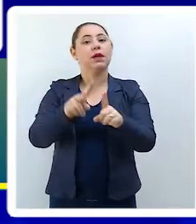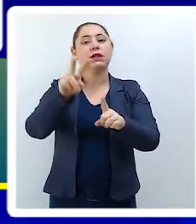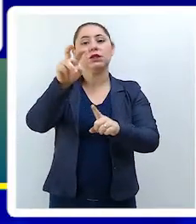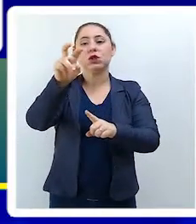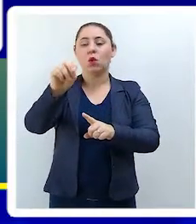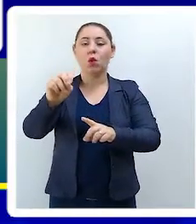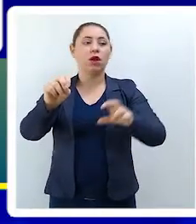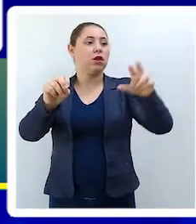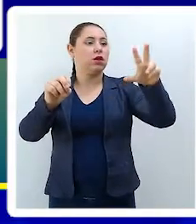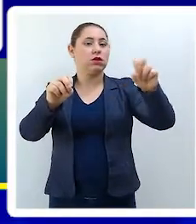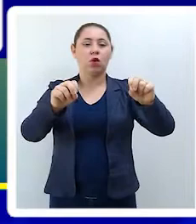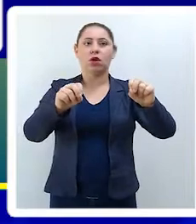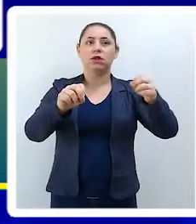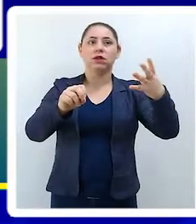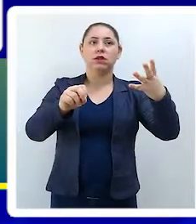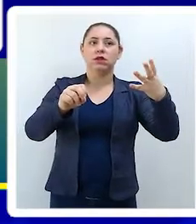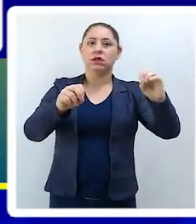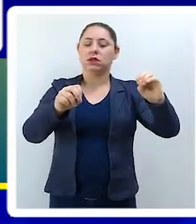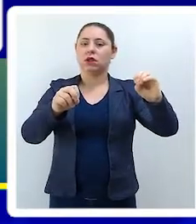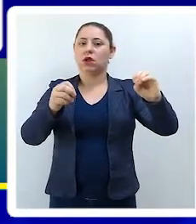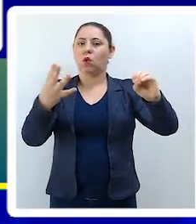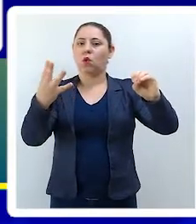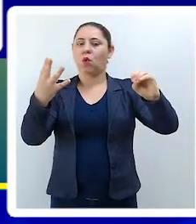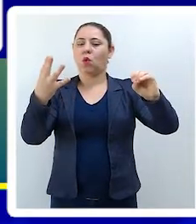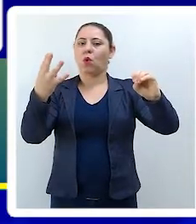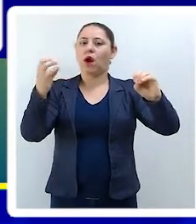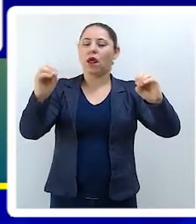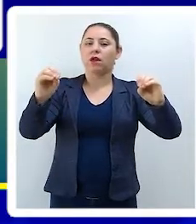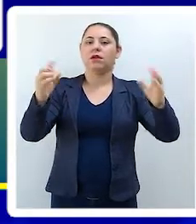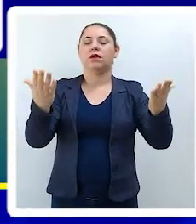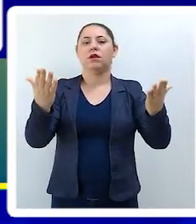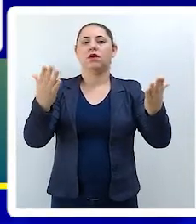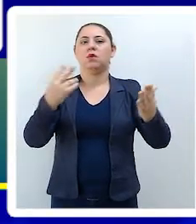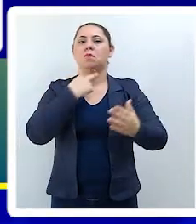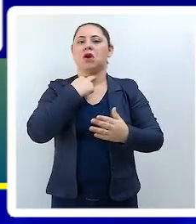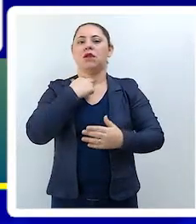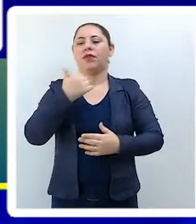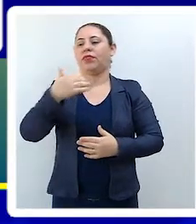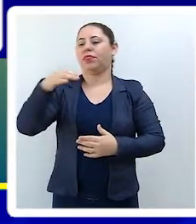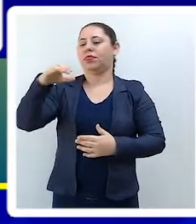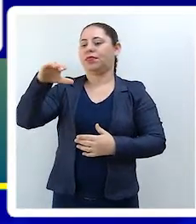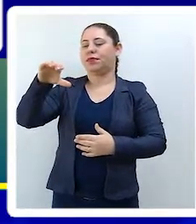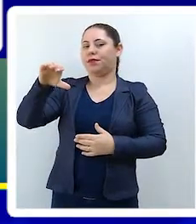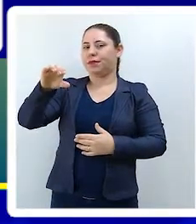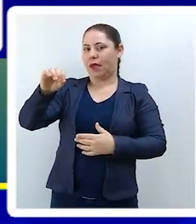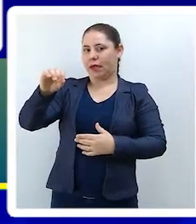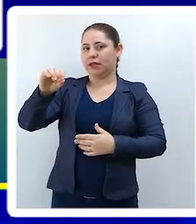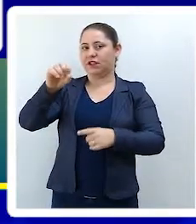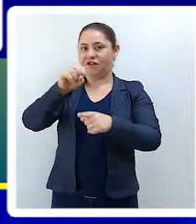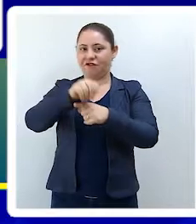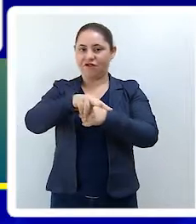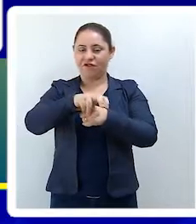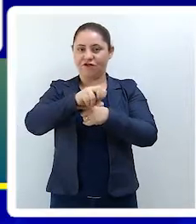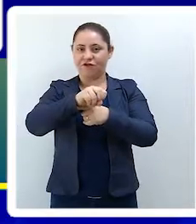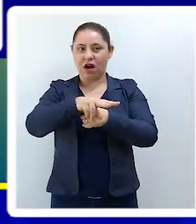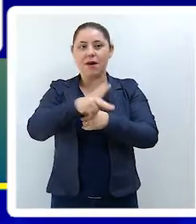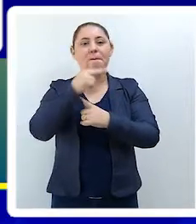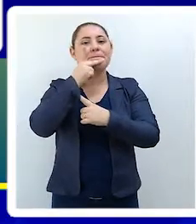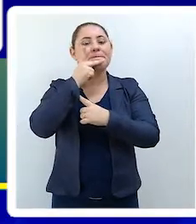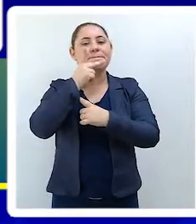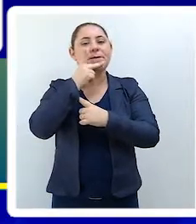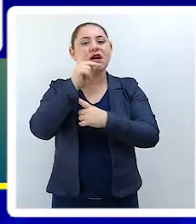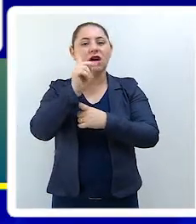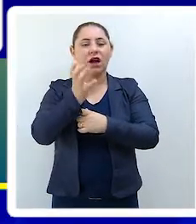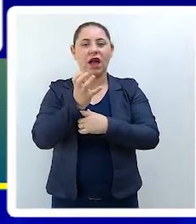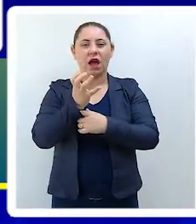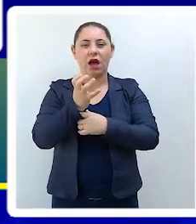também 50-50, 60-40. O que não pode é ter 10 candidatos, das 10 vagas lá que o partido